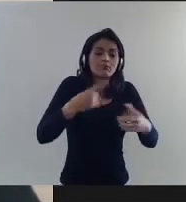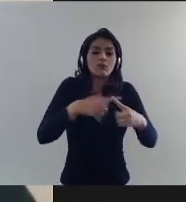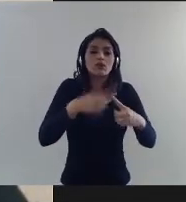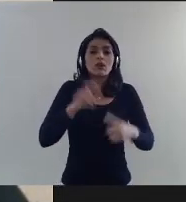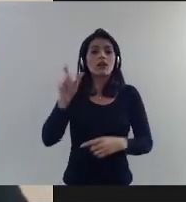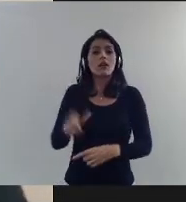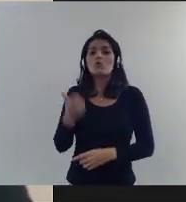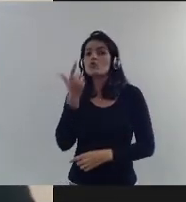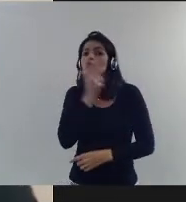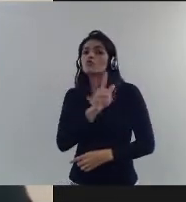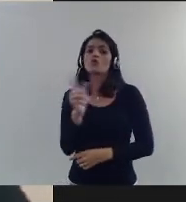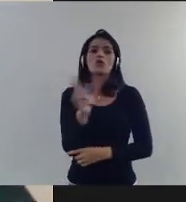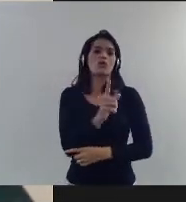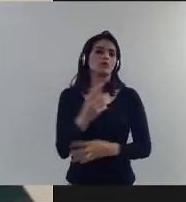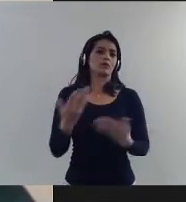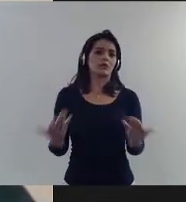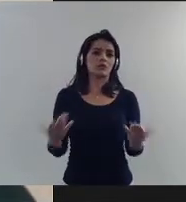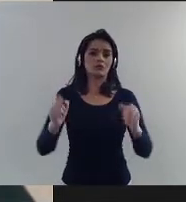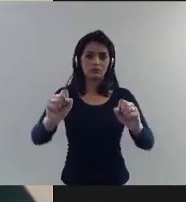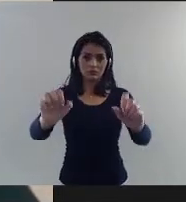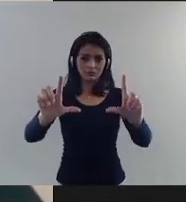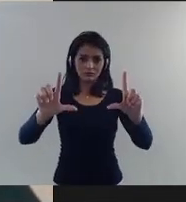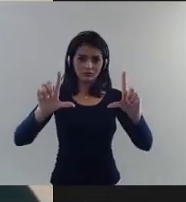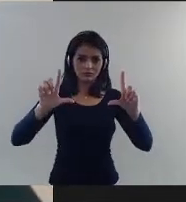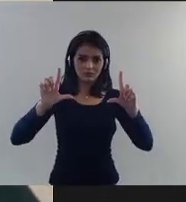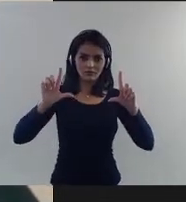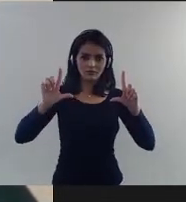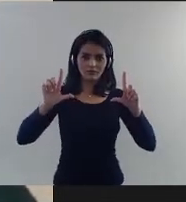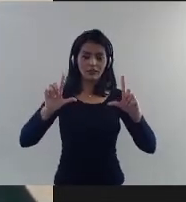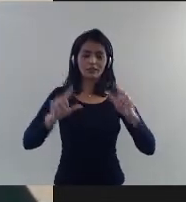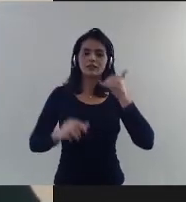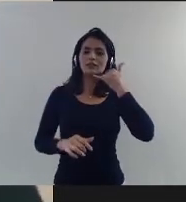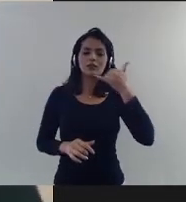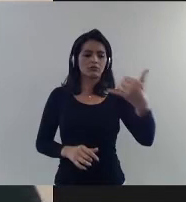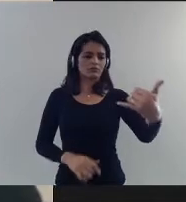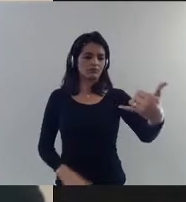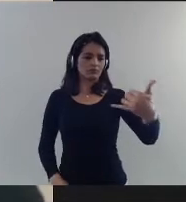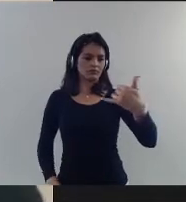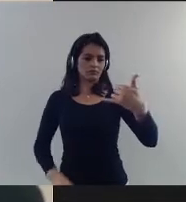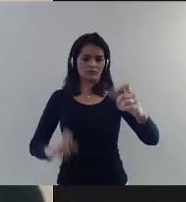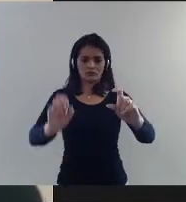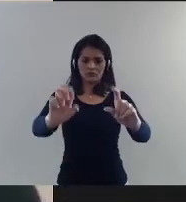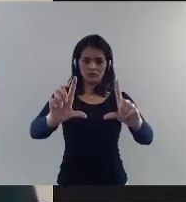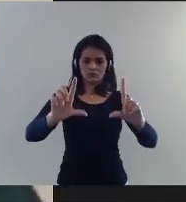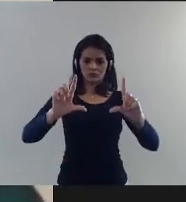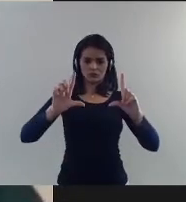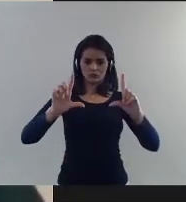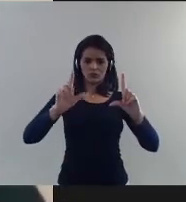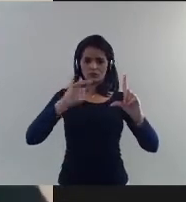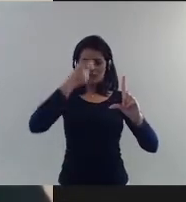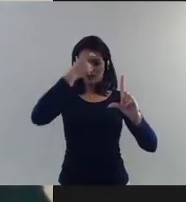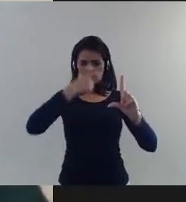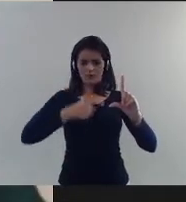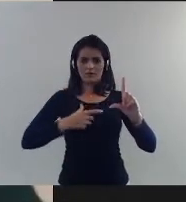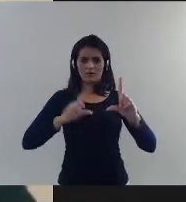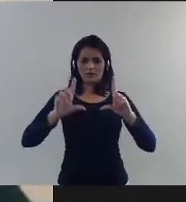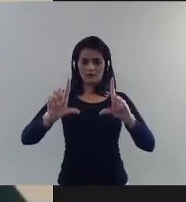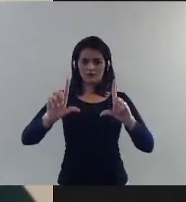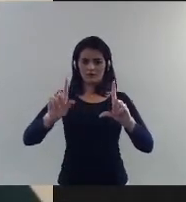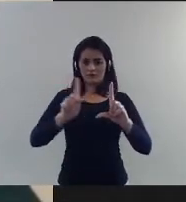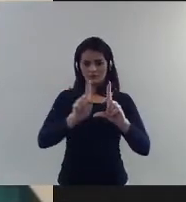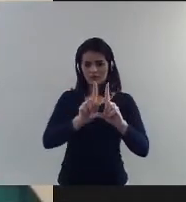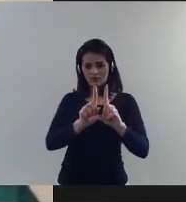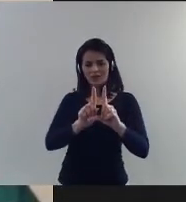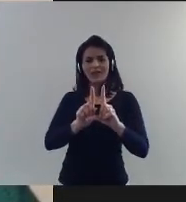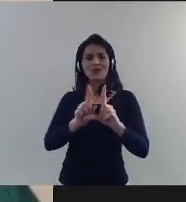não conseguiu se enquadrar dentro do celular para fazer. É inovação, essa pandemia